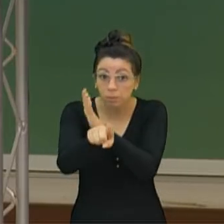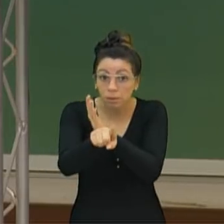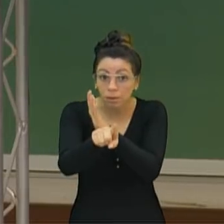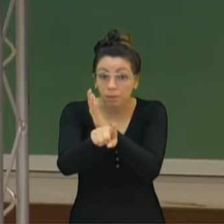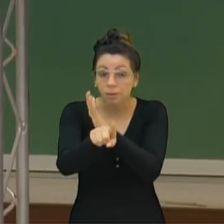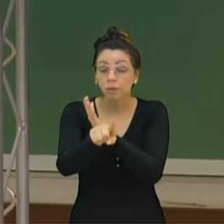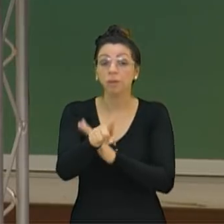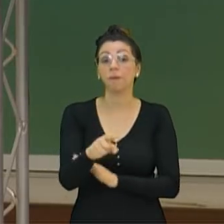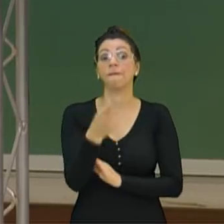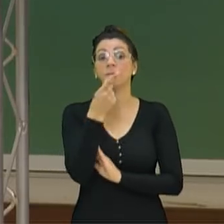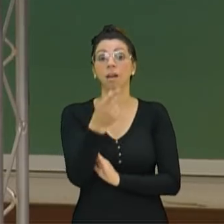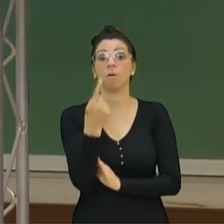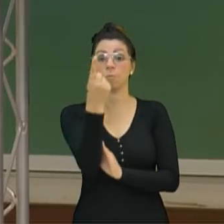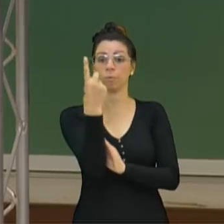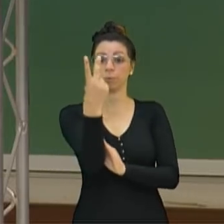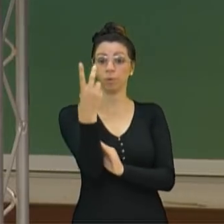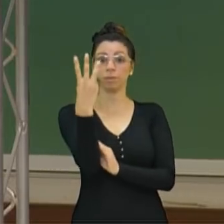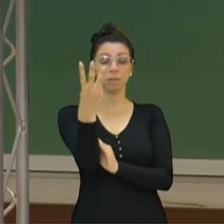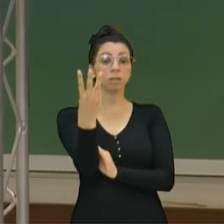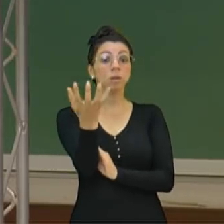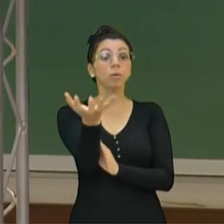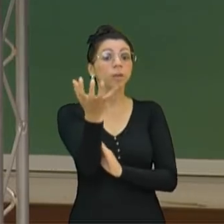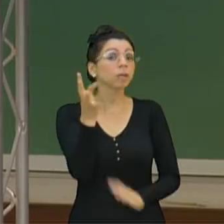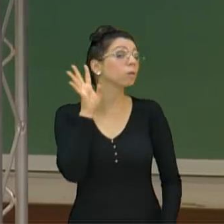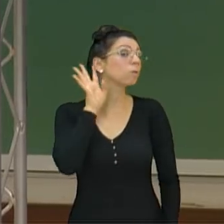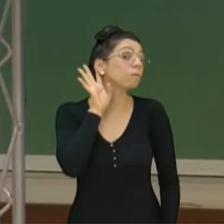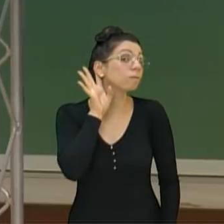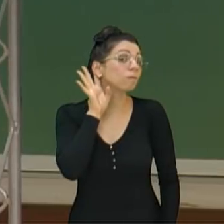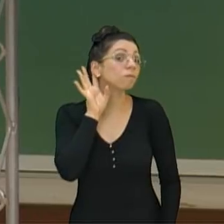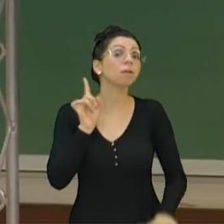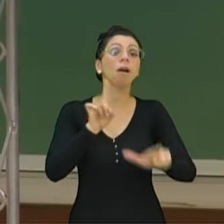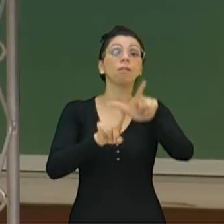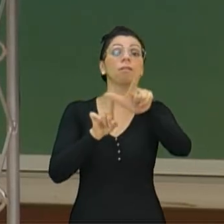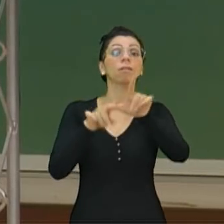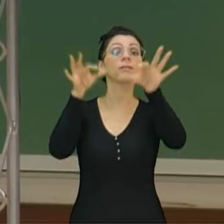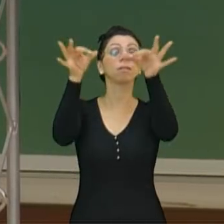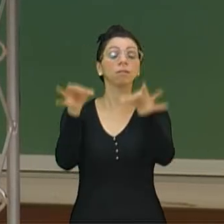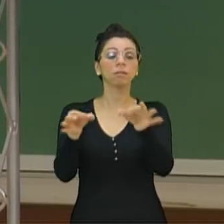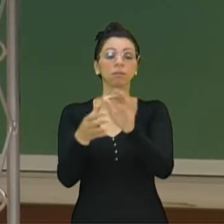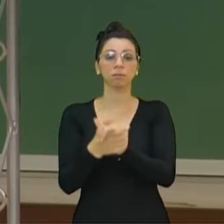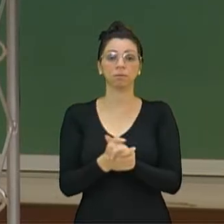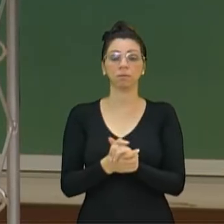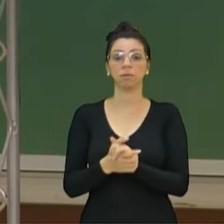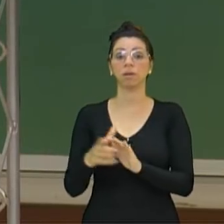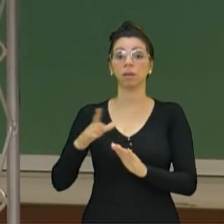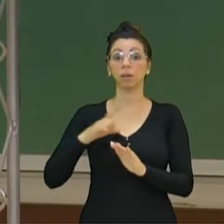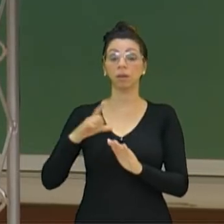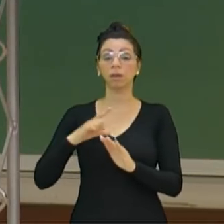Daí quando eu falar 1, 2, 3, eu quero ouvir a letra da resposta. Então, os